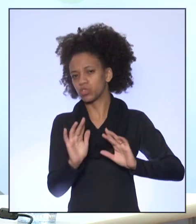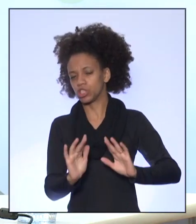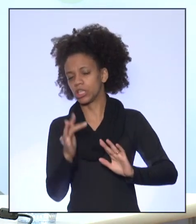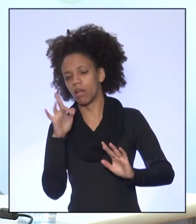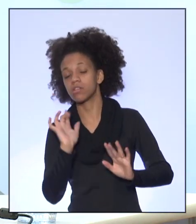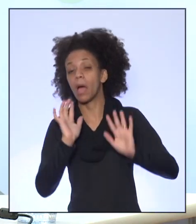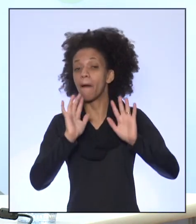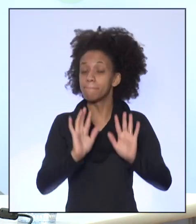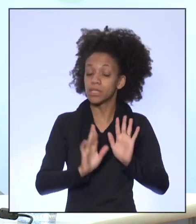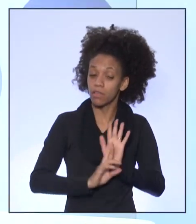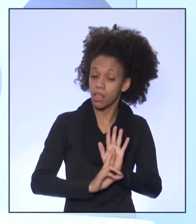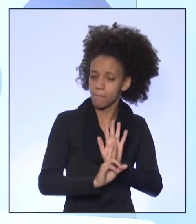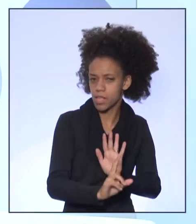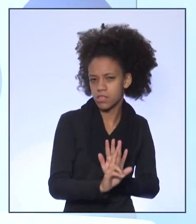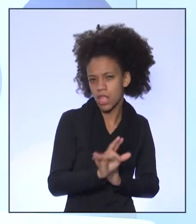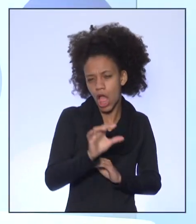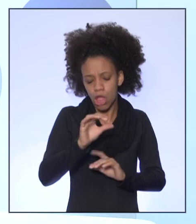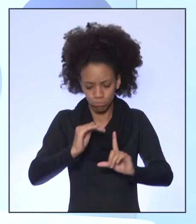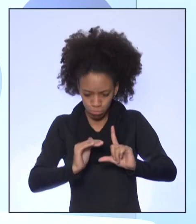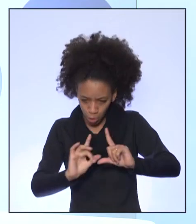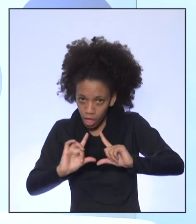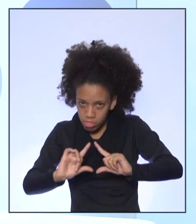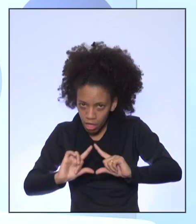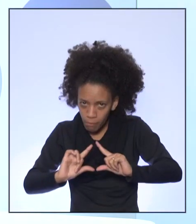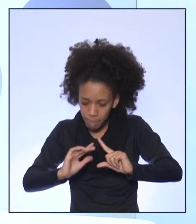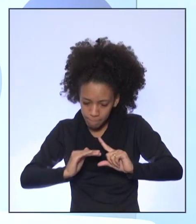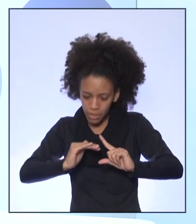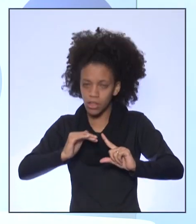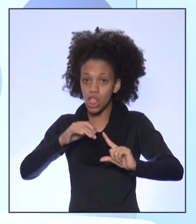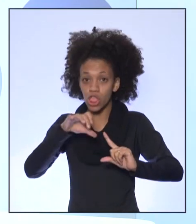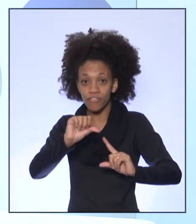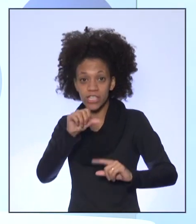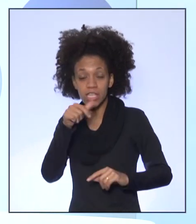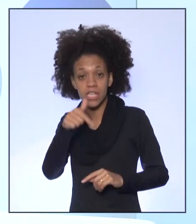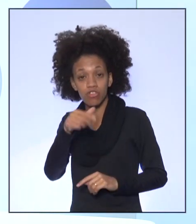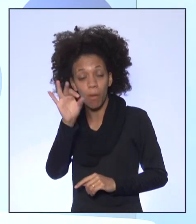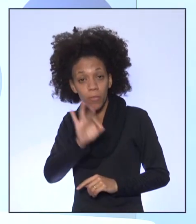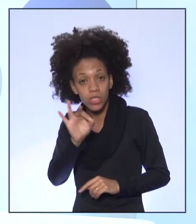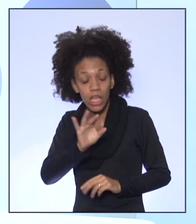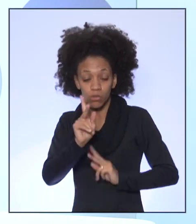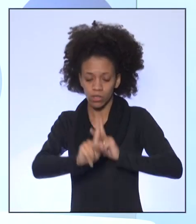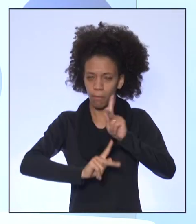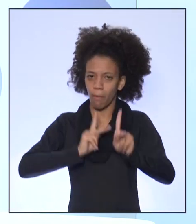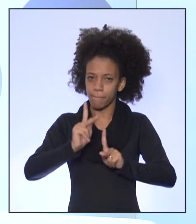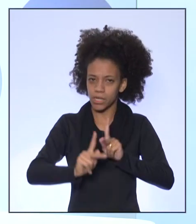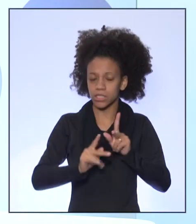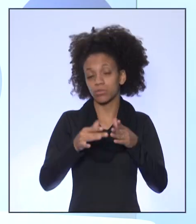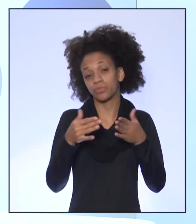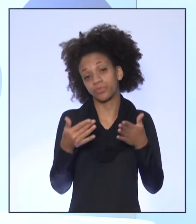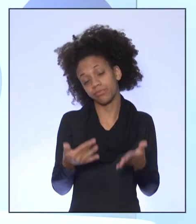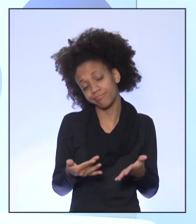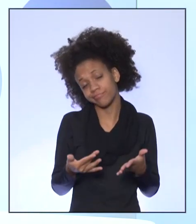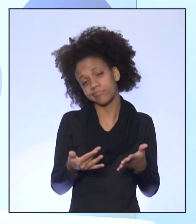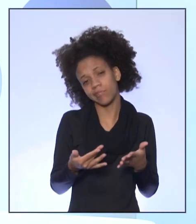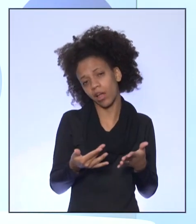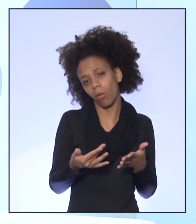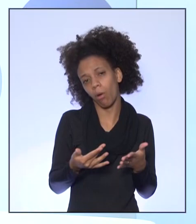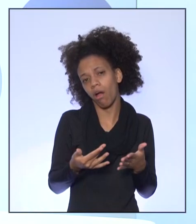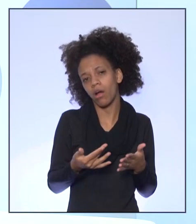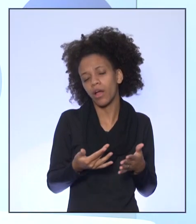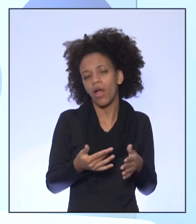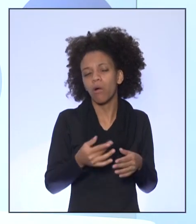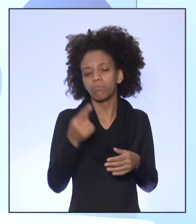E eles representam 97% da população. Sim. Justamente por isso que os burgueses, com